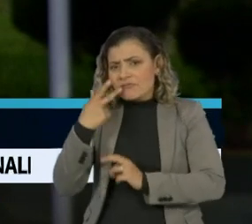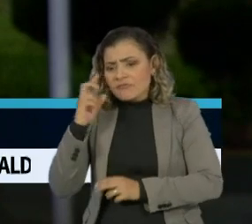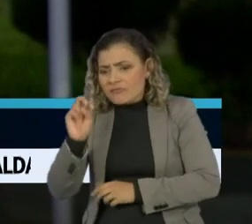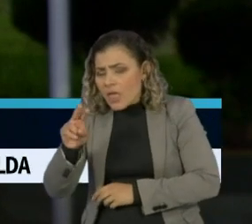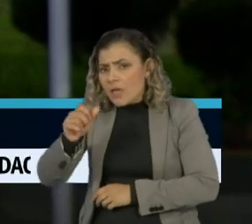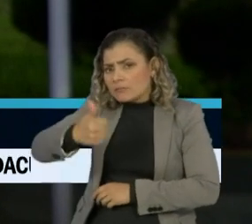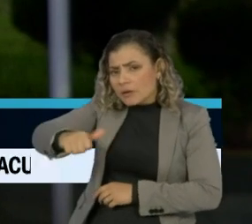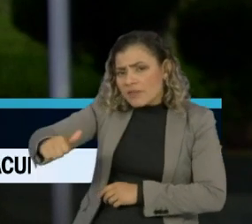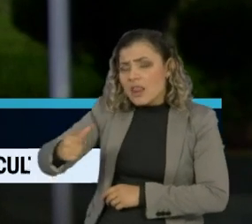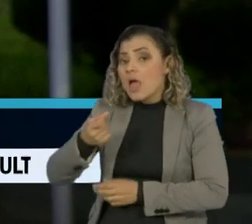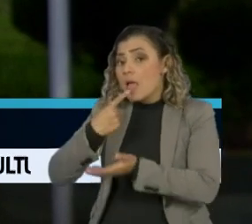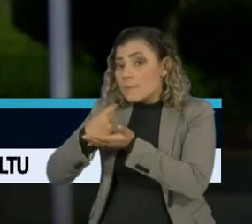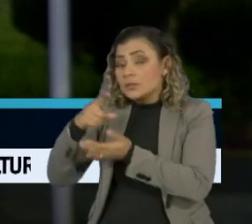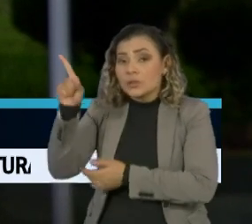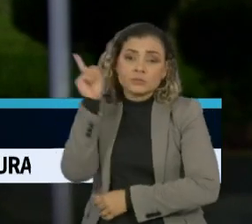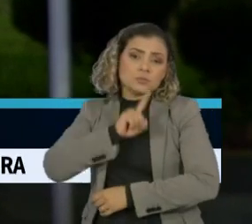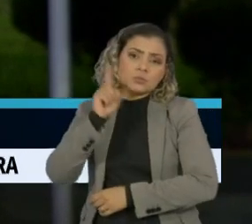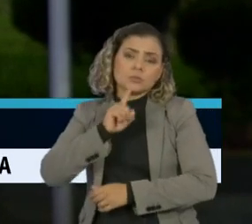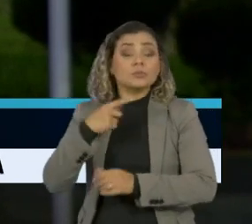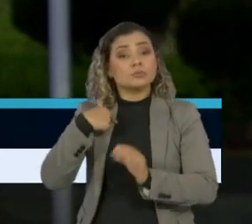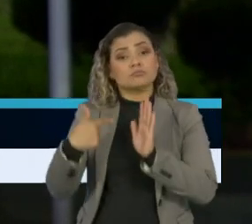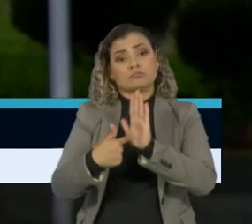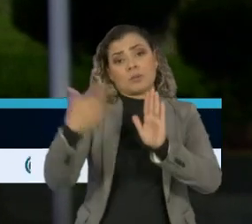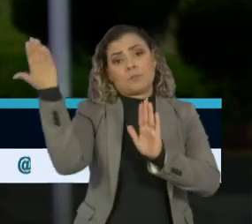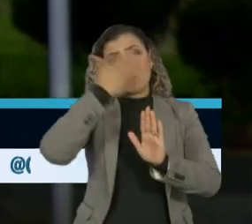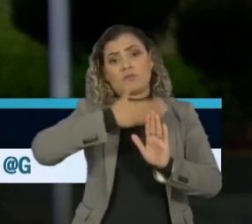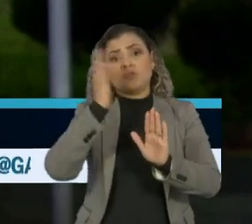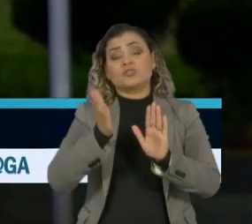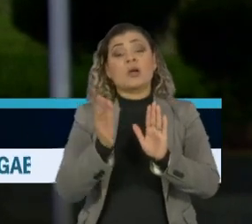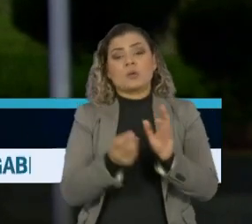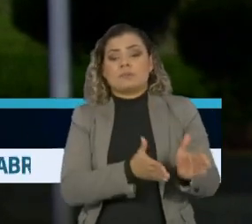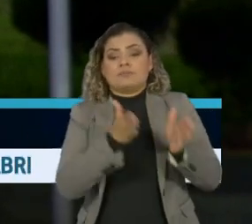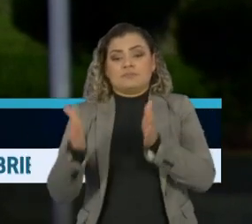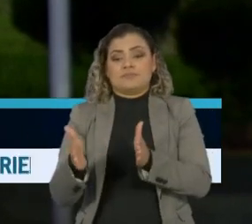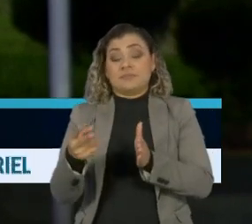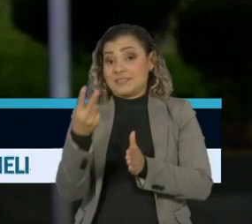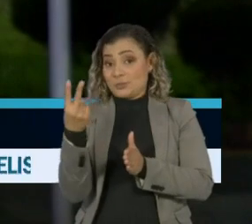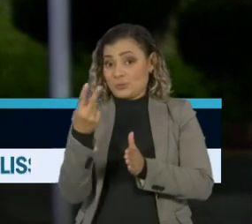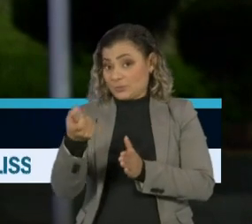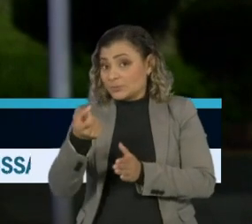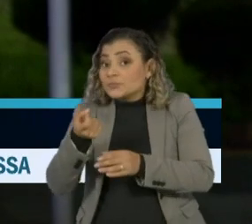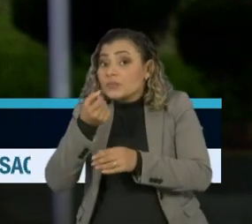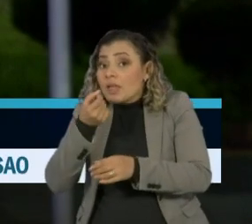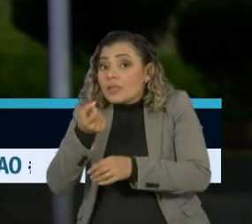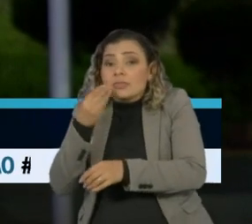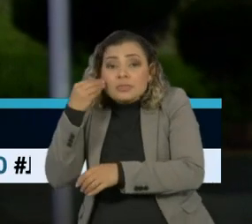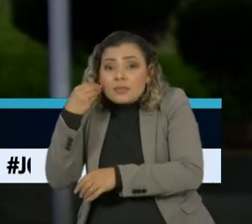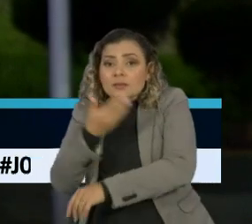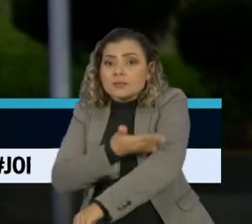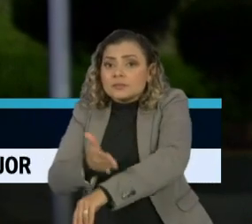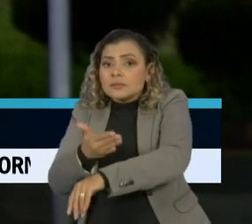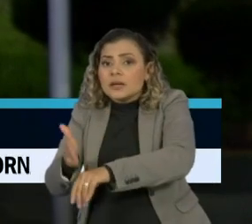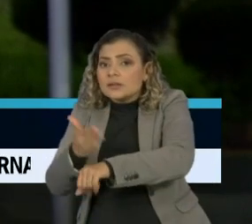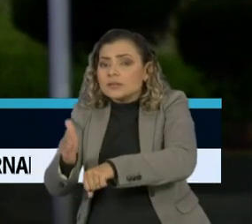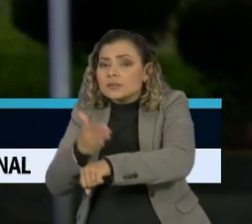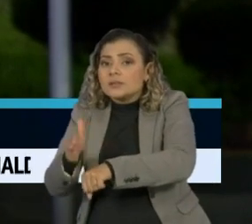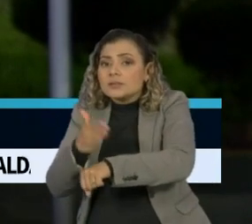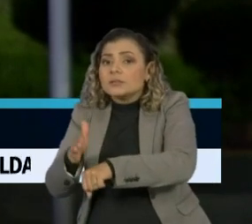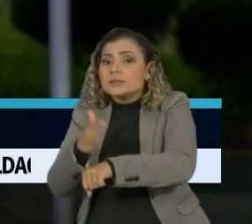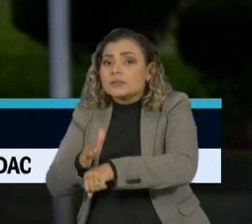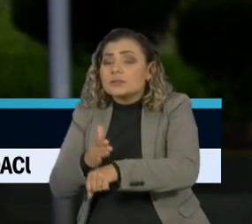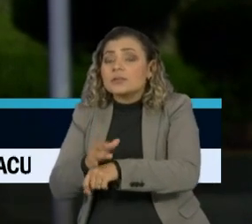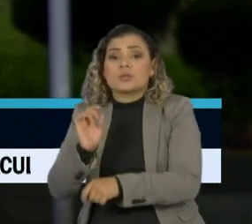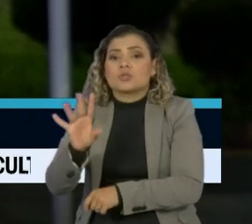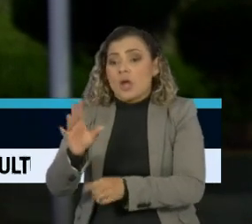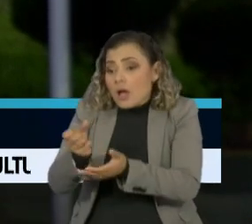medicamentos nos estados unidos já aprovou a realização da segunda fase dos testes se tudo der certo a previsão da